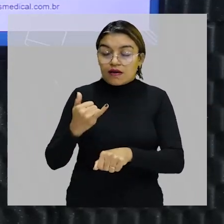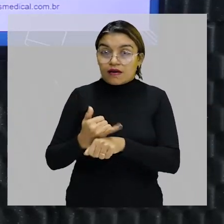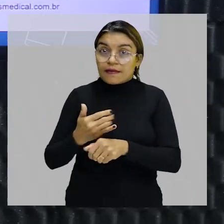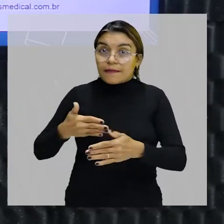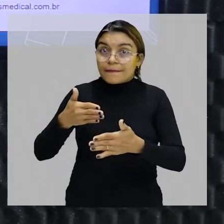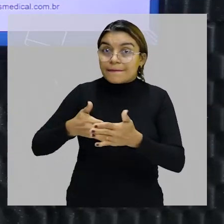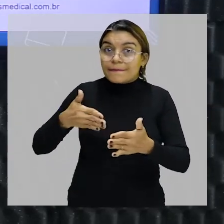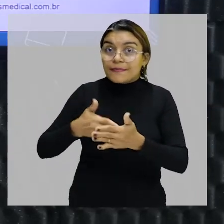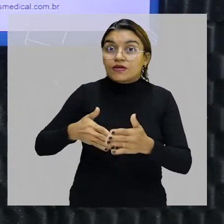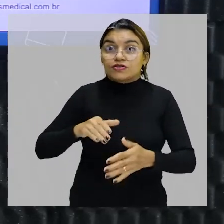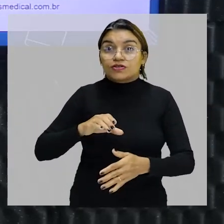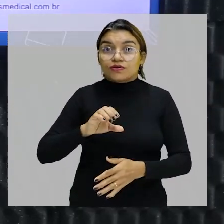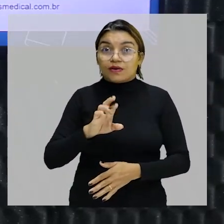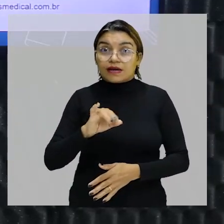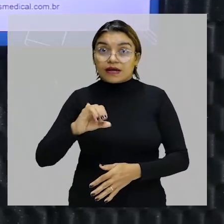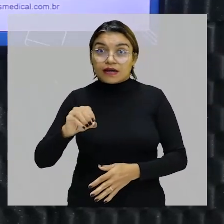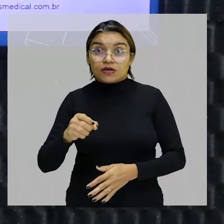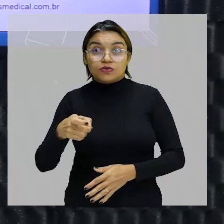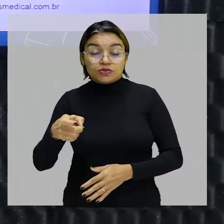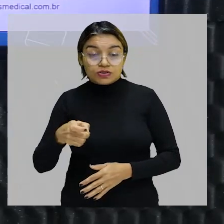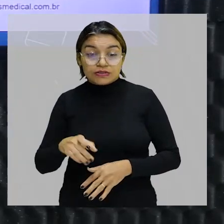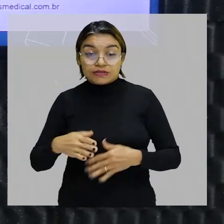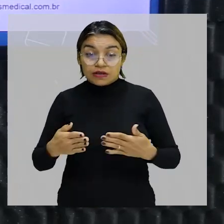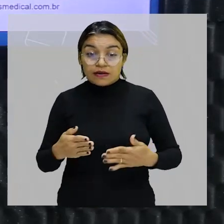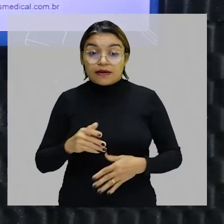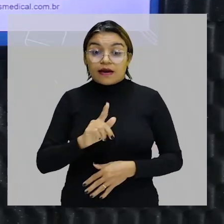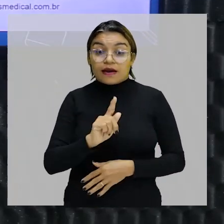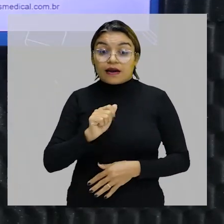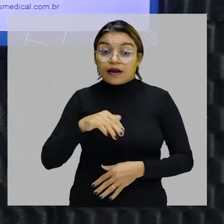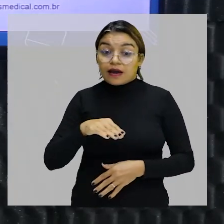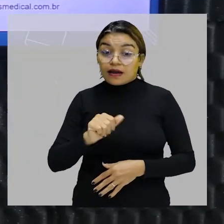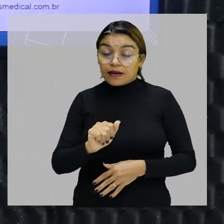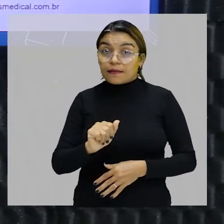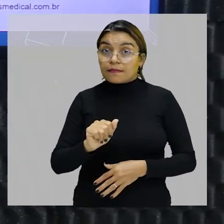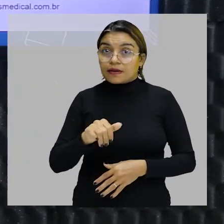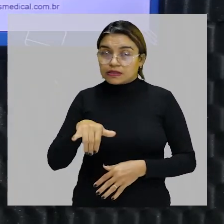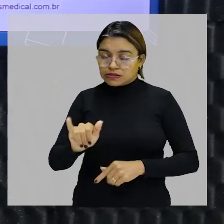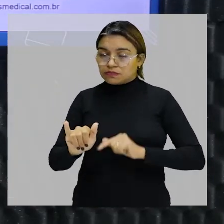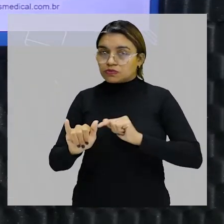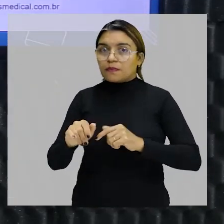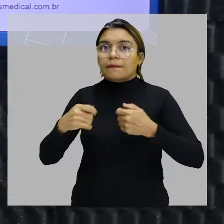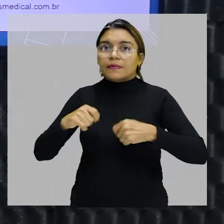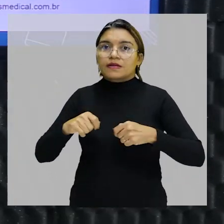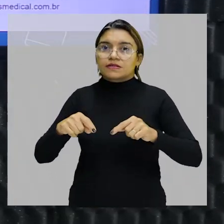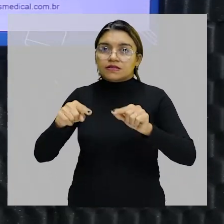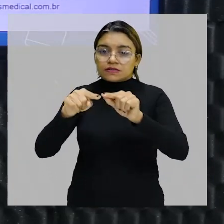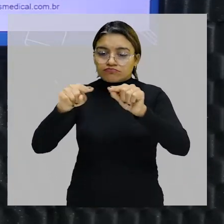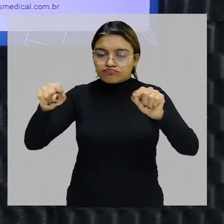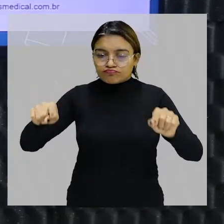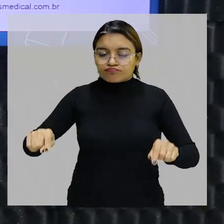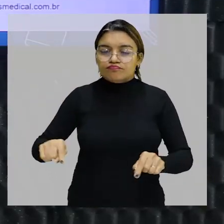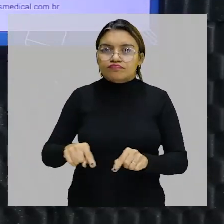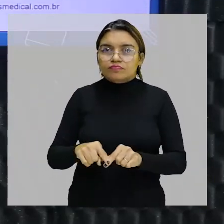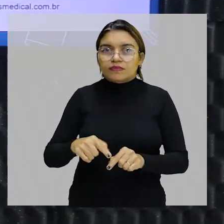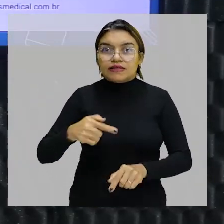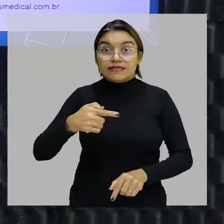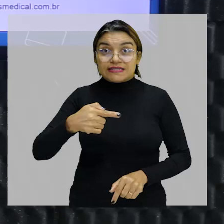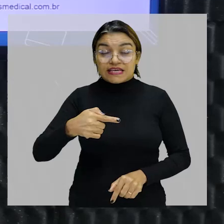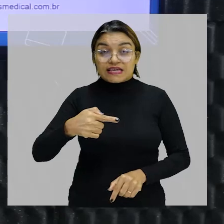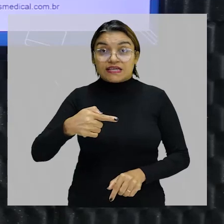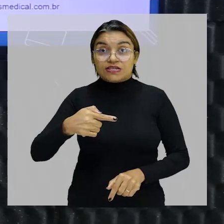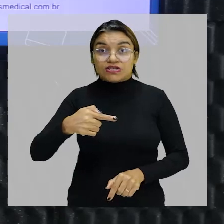Agora, a radiação gama, eu preciso de uma placa de mais ou menos 5 a 7 centímetros de